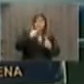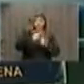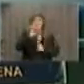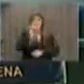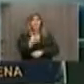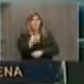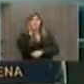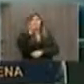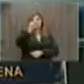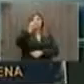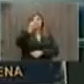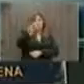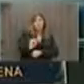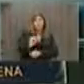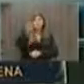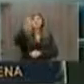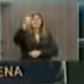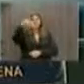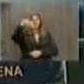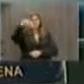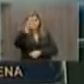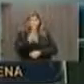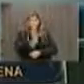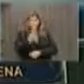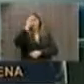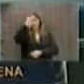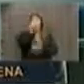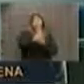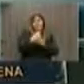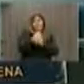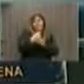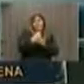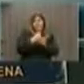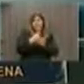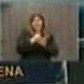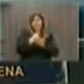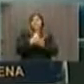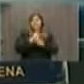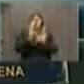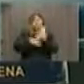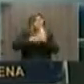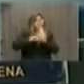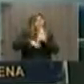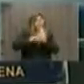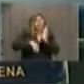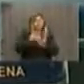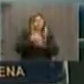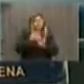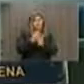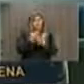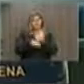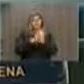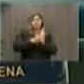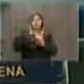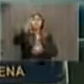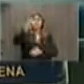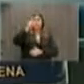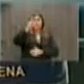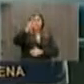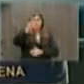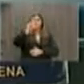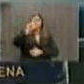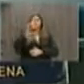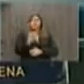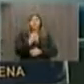ter uma UPA, ter uma unidade do SAMU, uma farmácia popular, clínicas especializadas, para que possa atender a demanda do crescimento